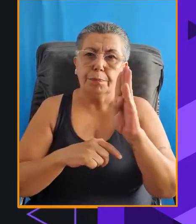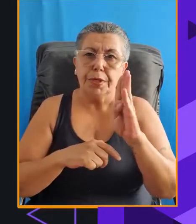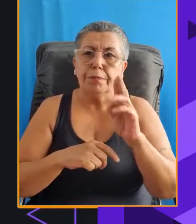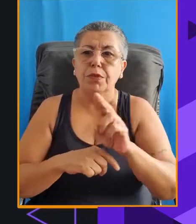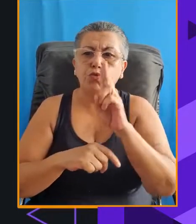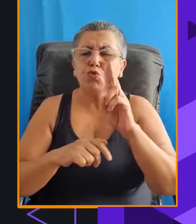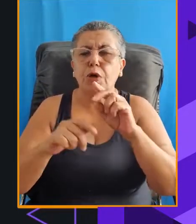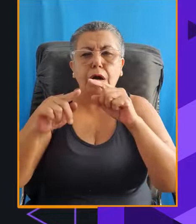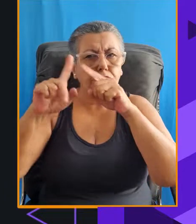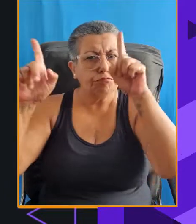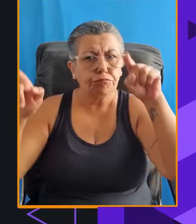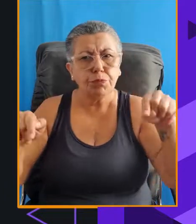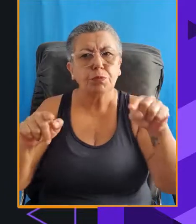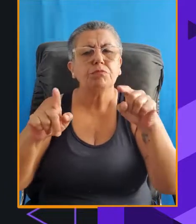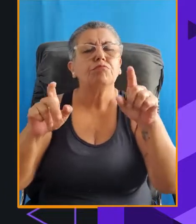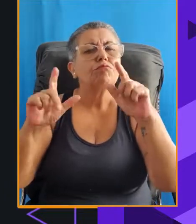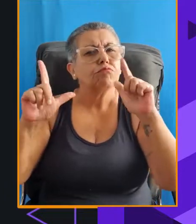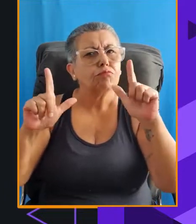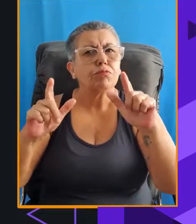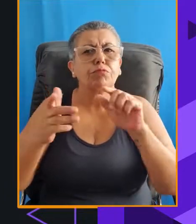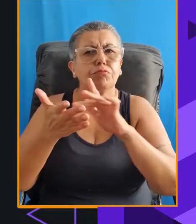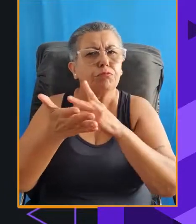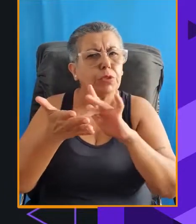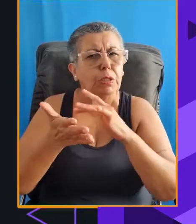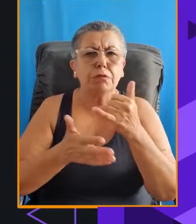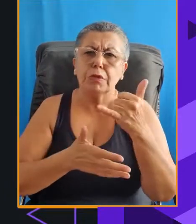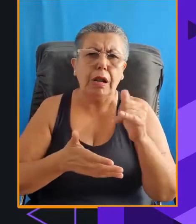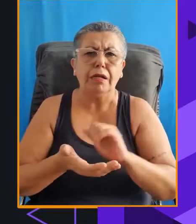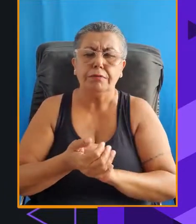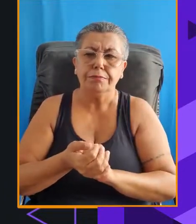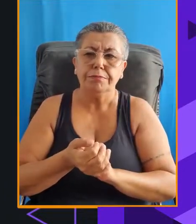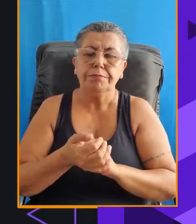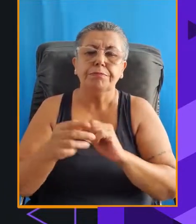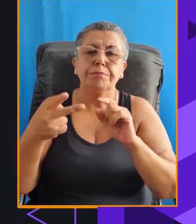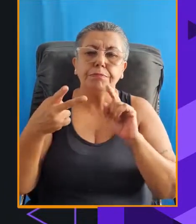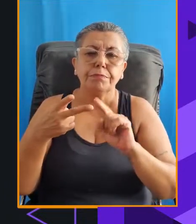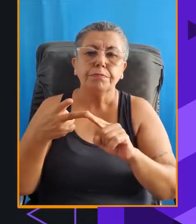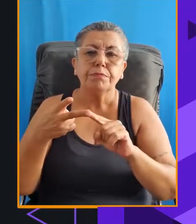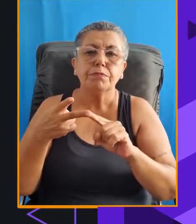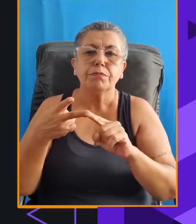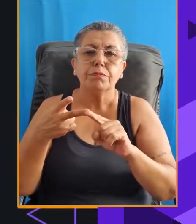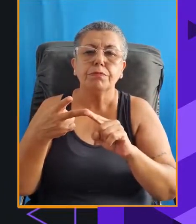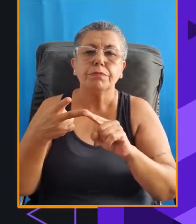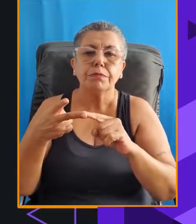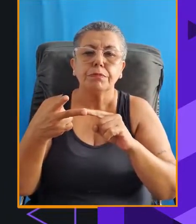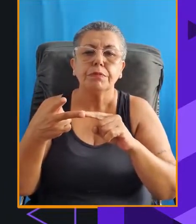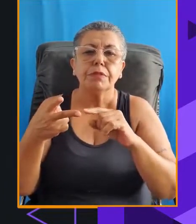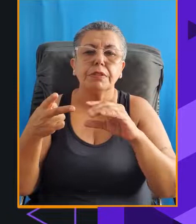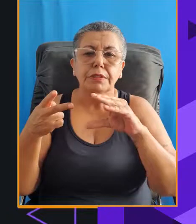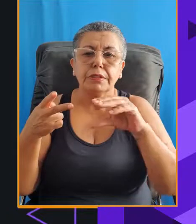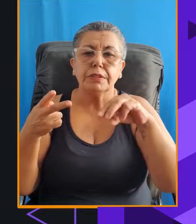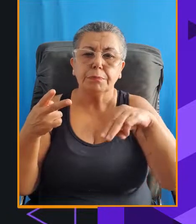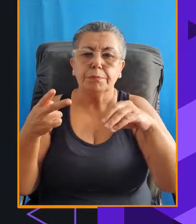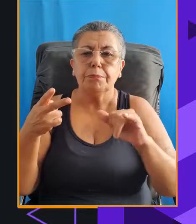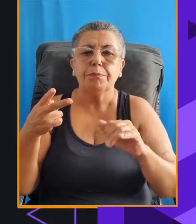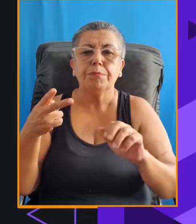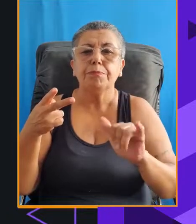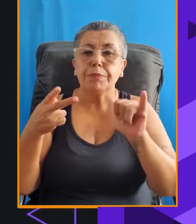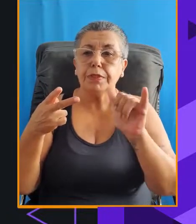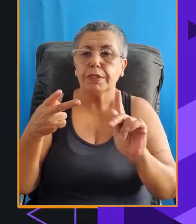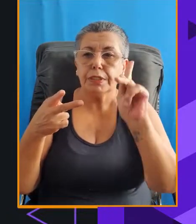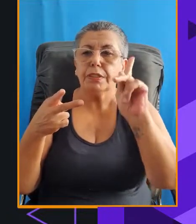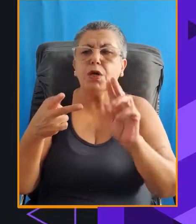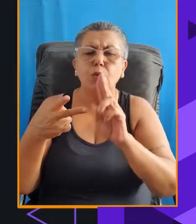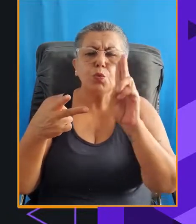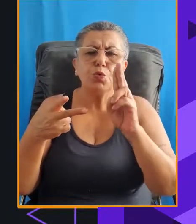em layouts para telas, monitores e celulares. Padrões de cor CMYK e Pantone devem